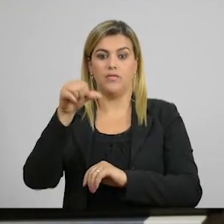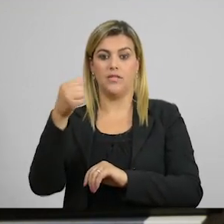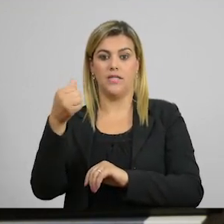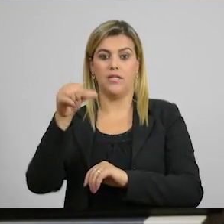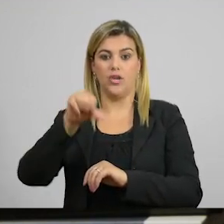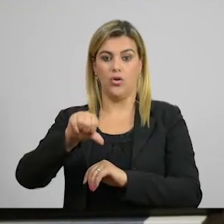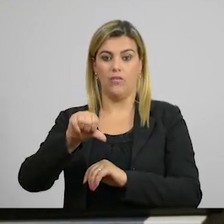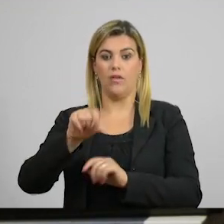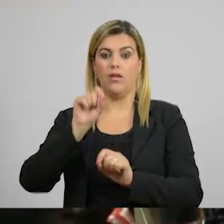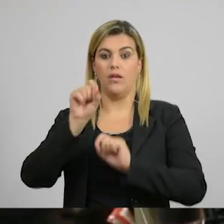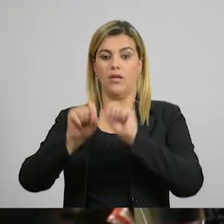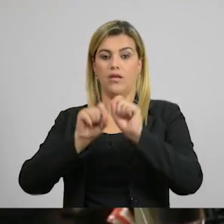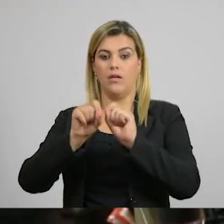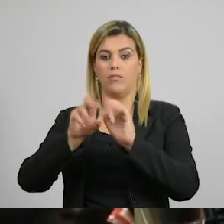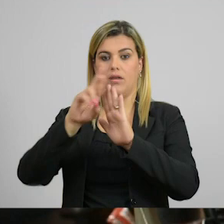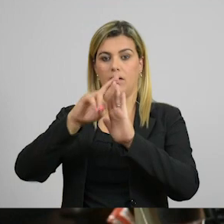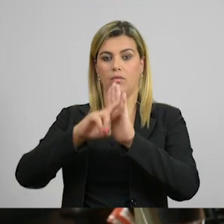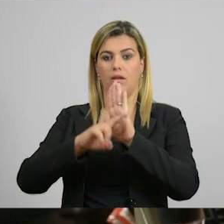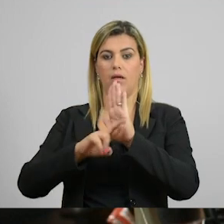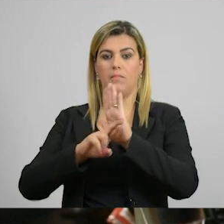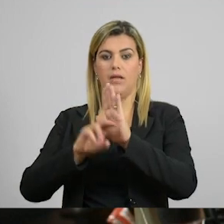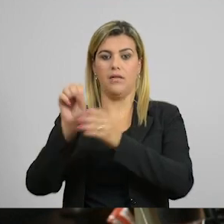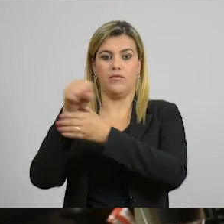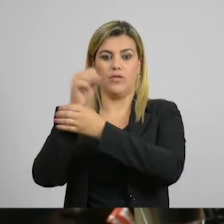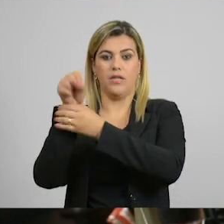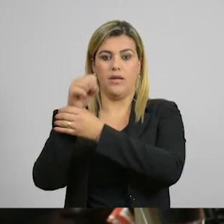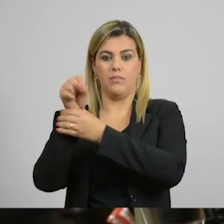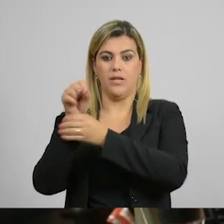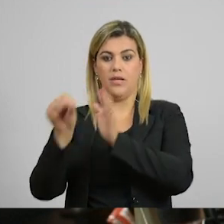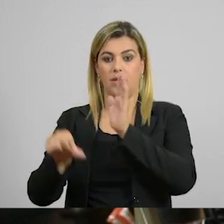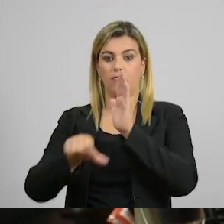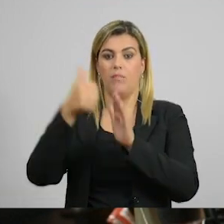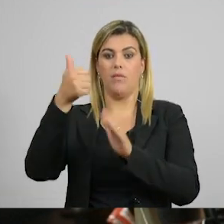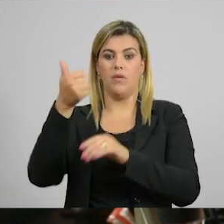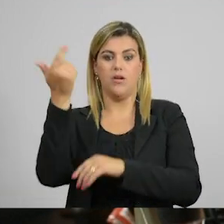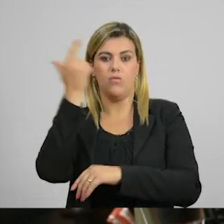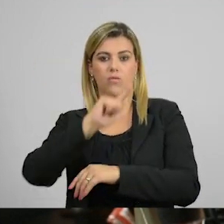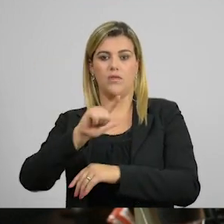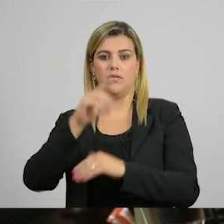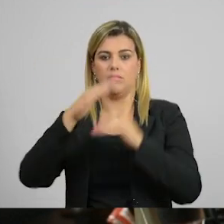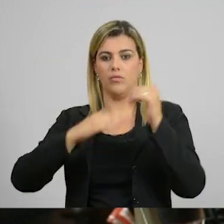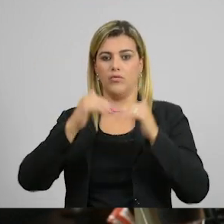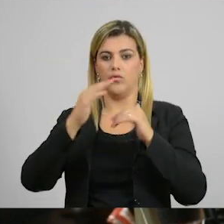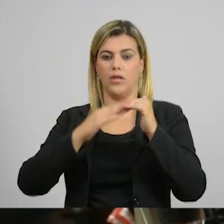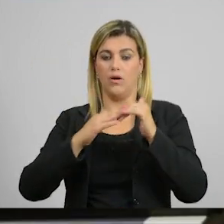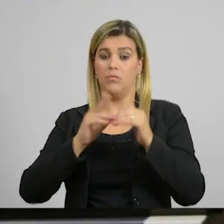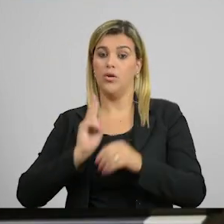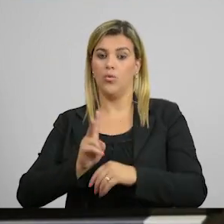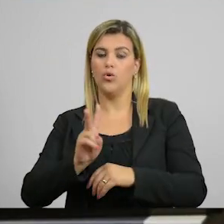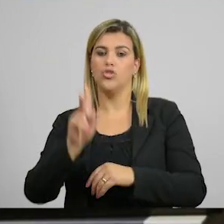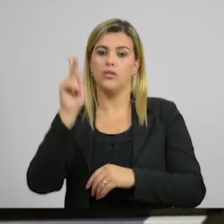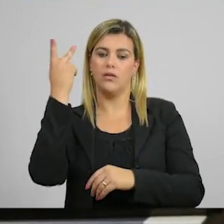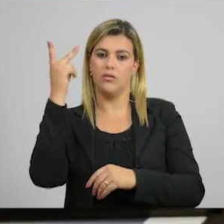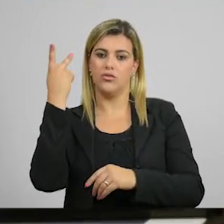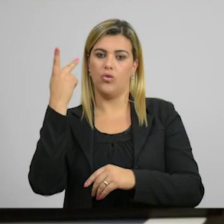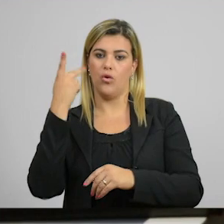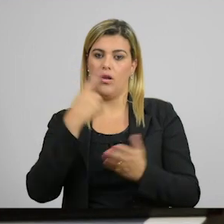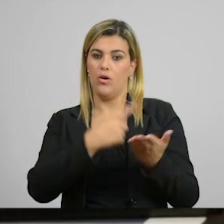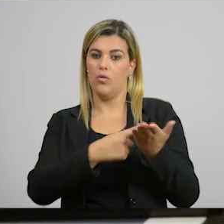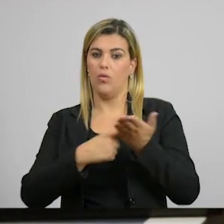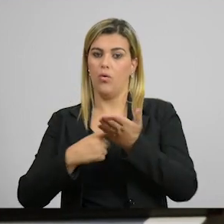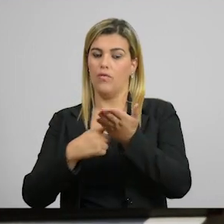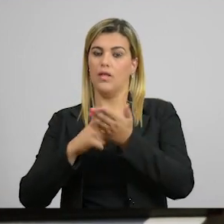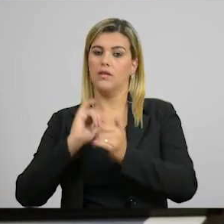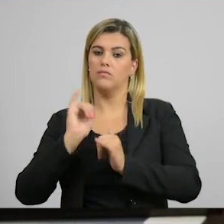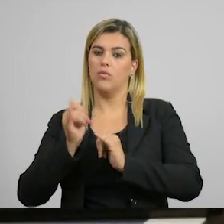de 1969, que regulamenta a fisioterapia no país, nossa primeira conquista profissional. Dando continuidade à